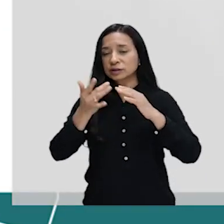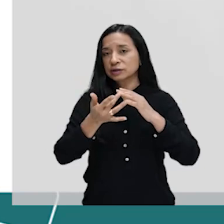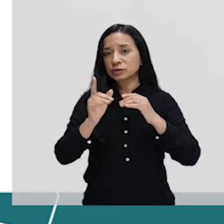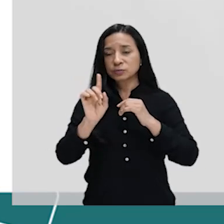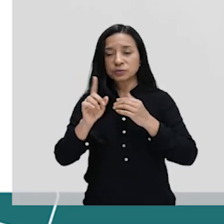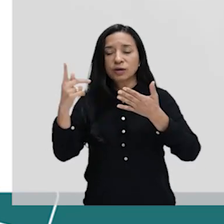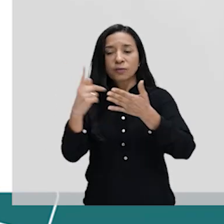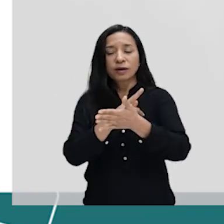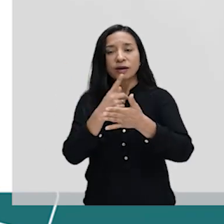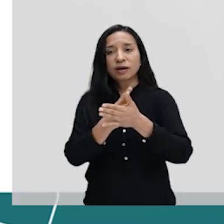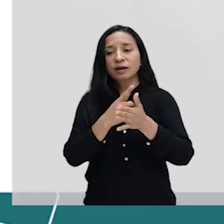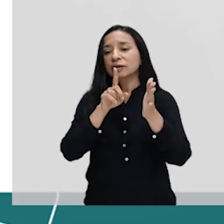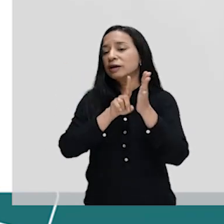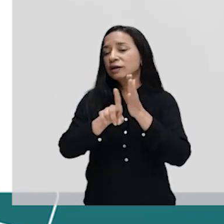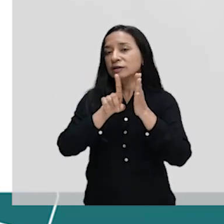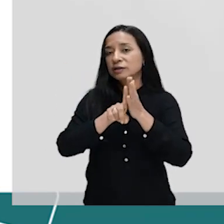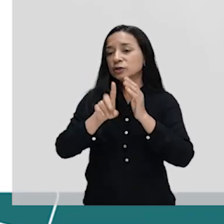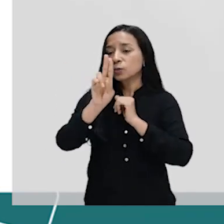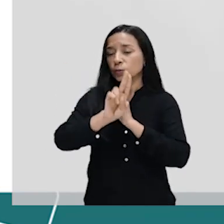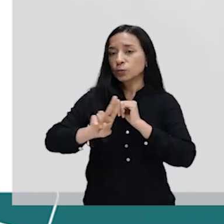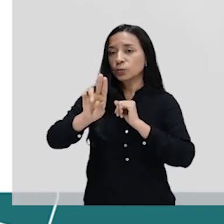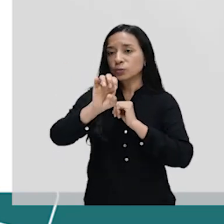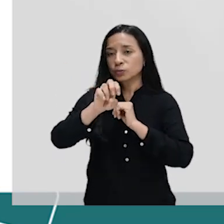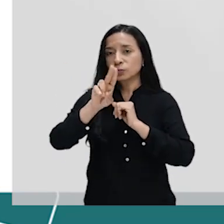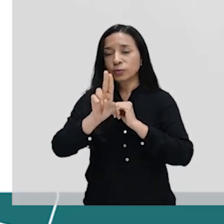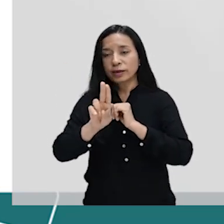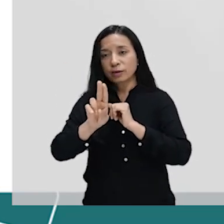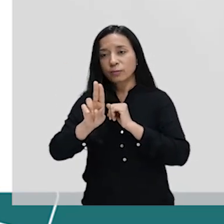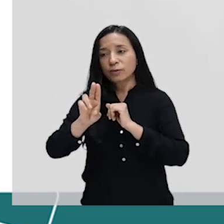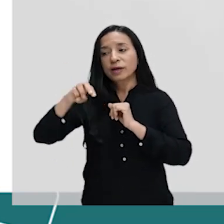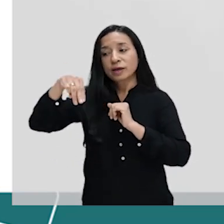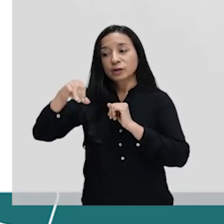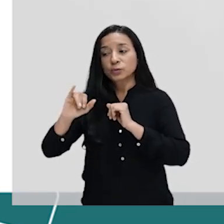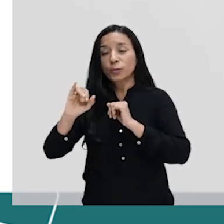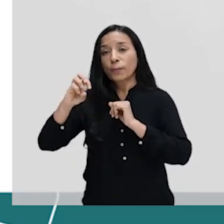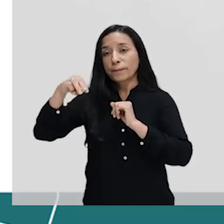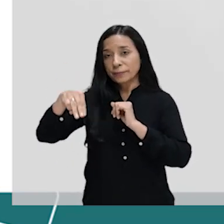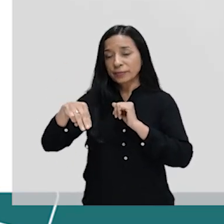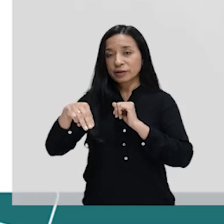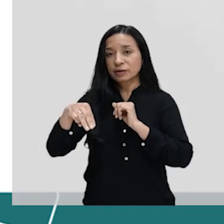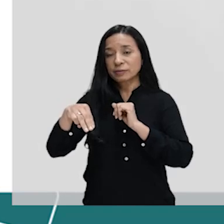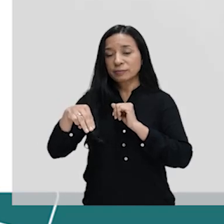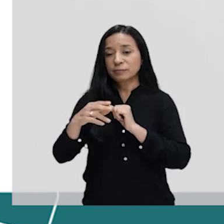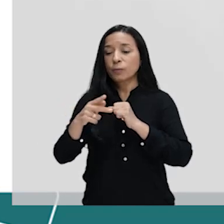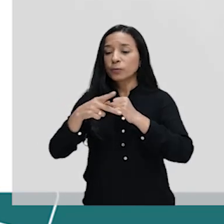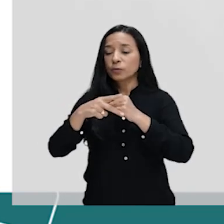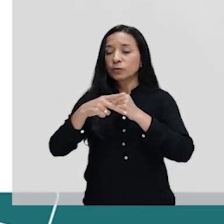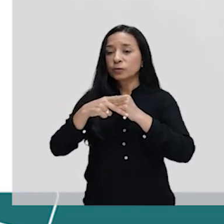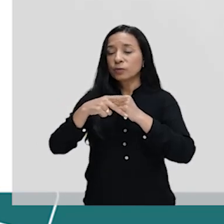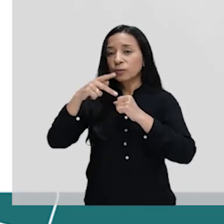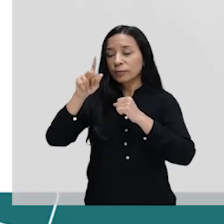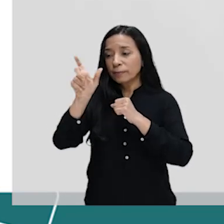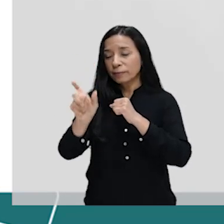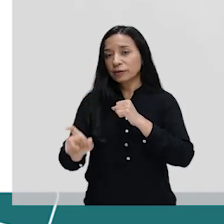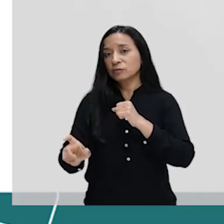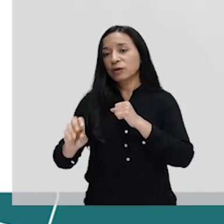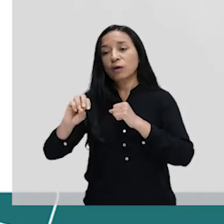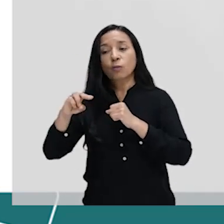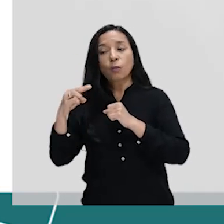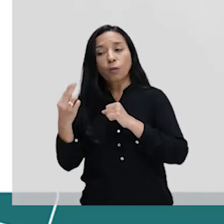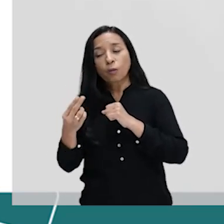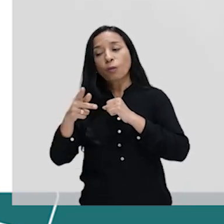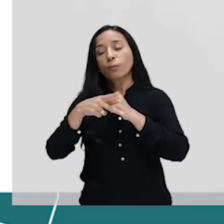errarem mais essa questão do emprego do eu, né, e do me, quando for pronome pessoal do caso reto ou quando for um pronome oblíquo,